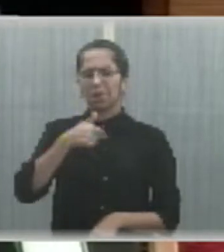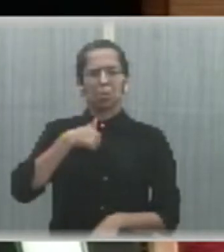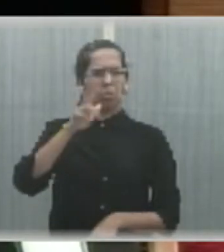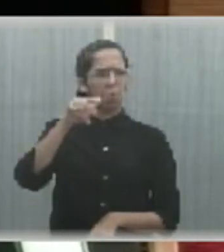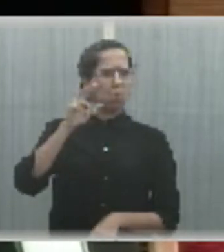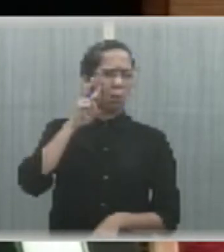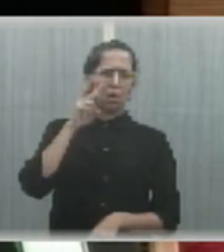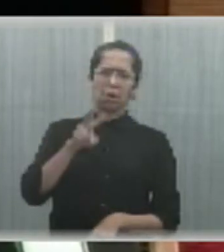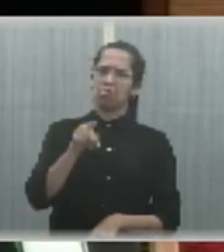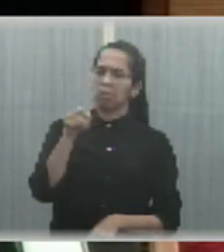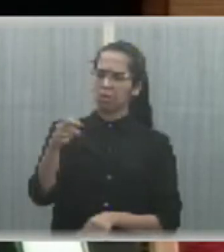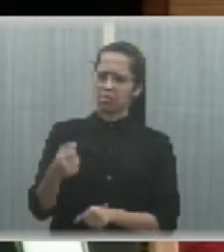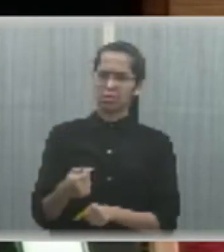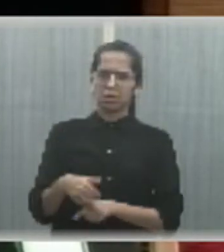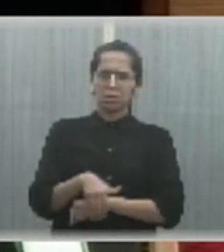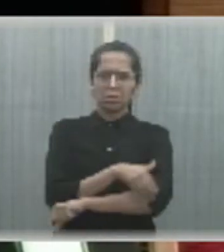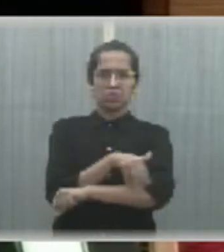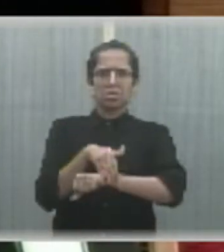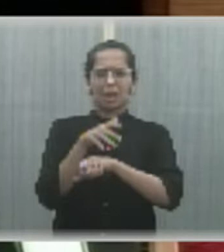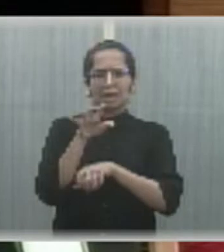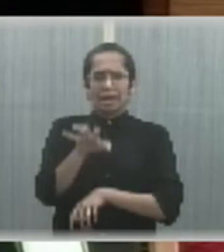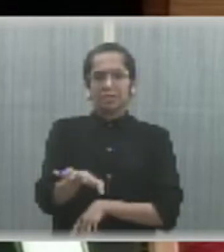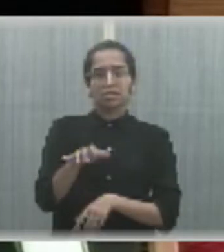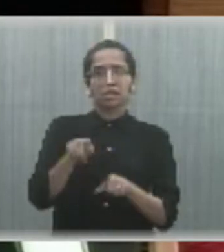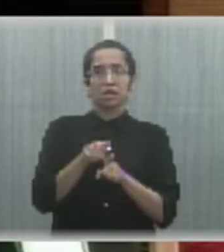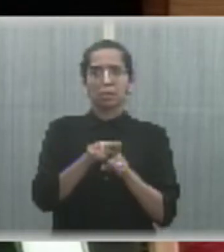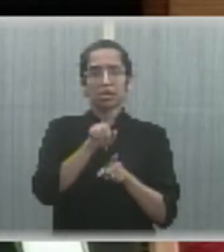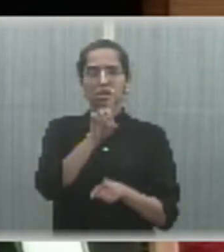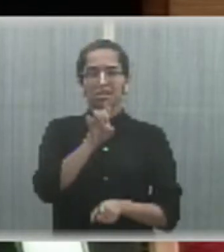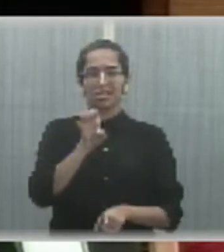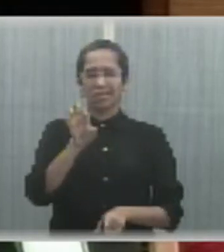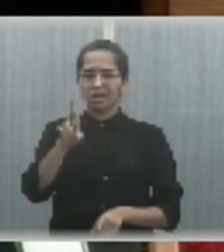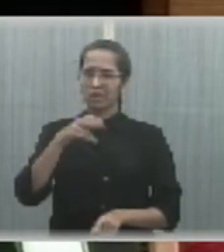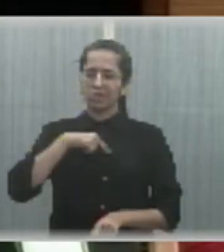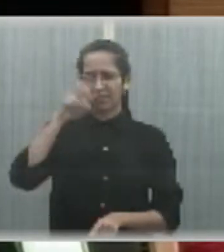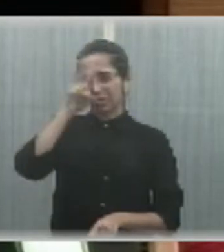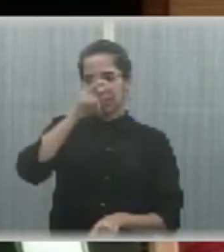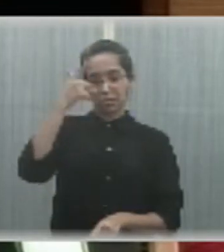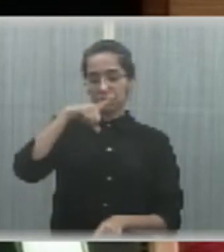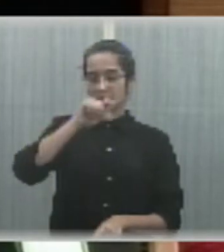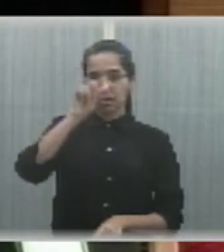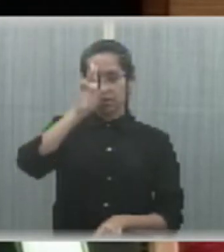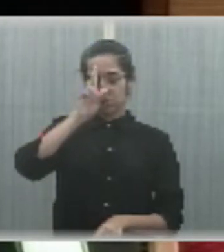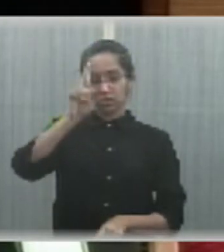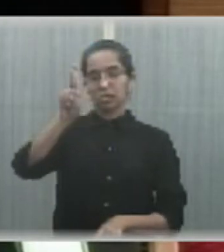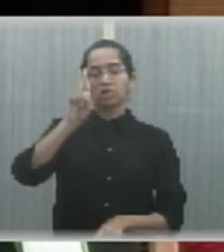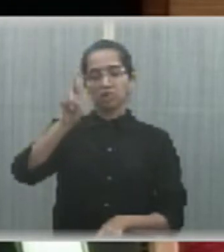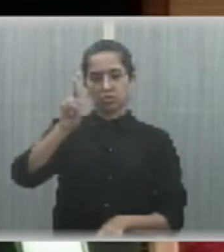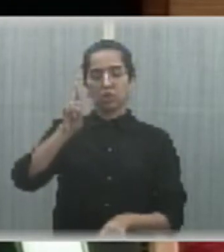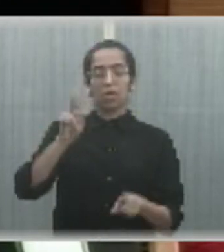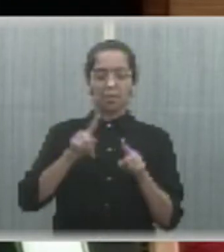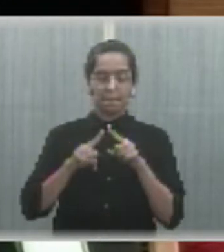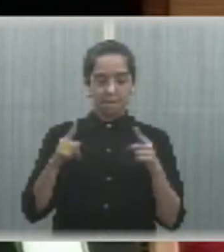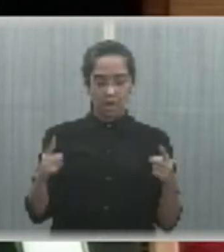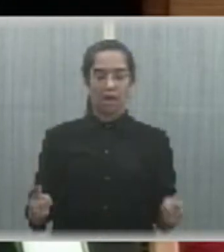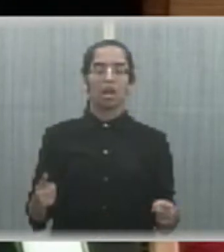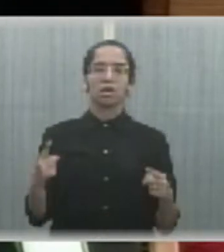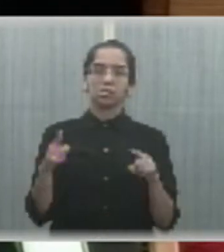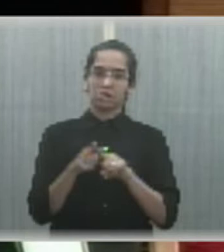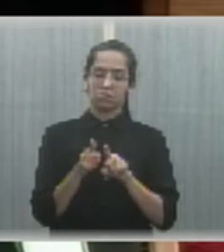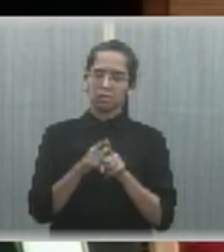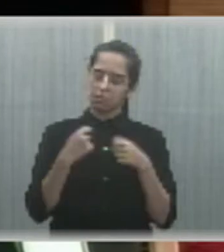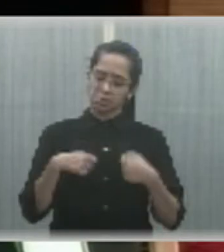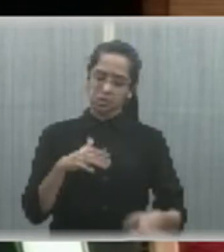desta forma, e também ao DR, eu não lembro agora quem é o diretor-geral que está, mas também que melhore